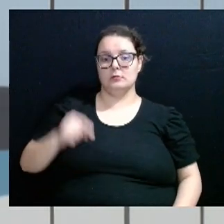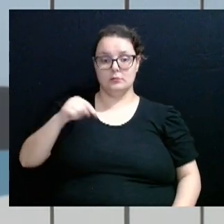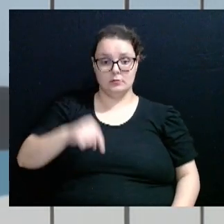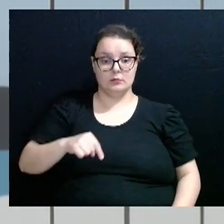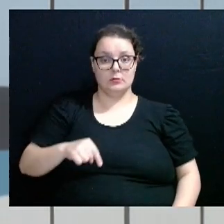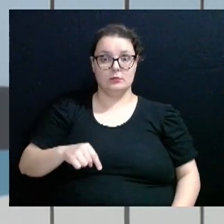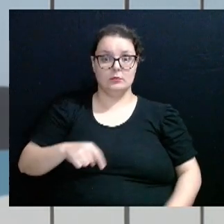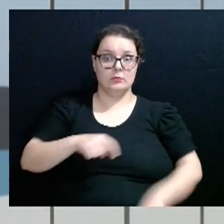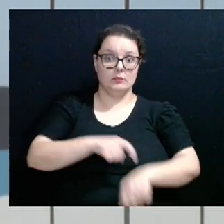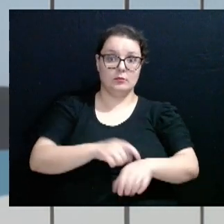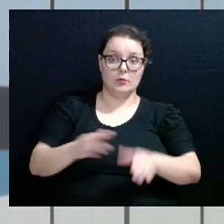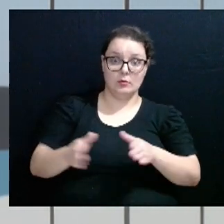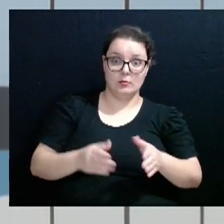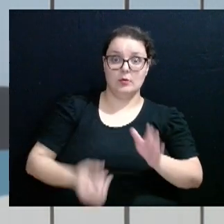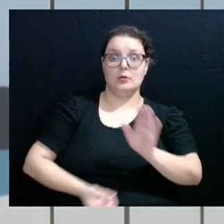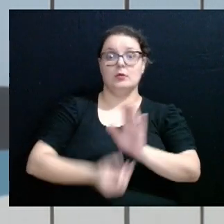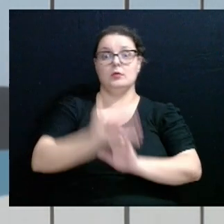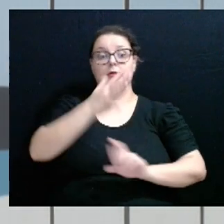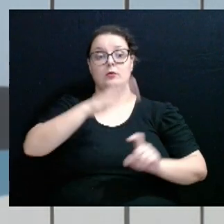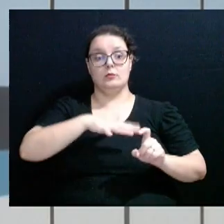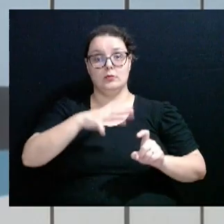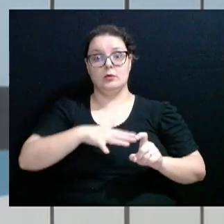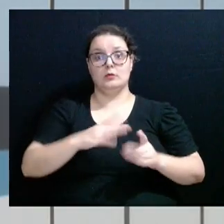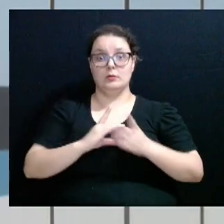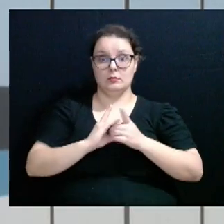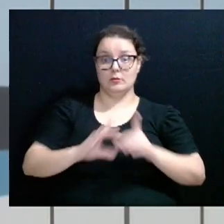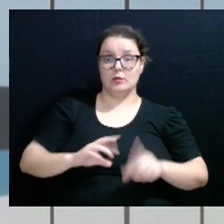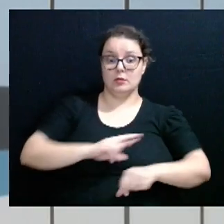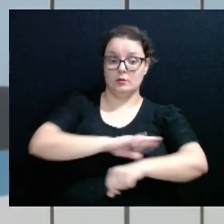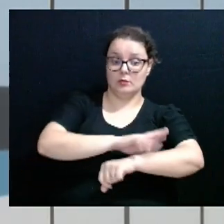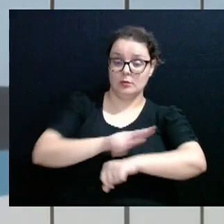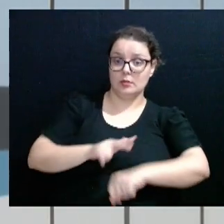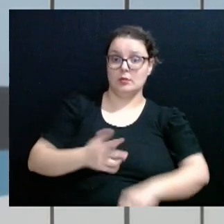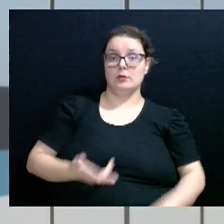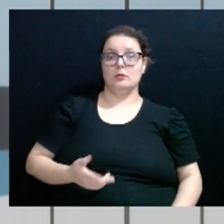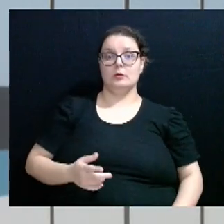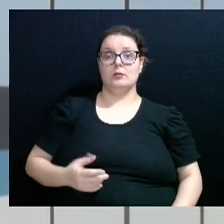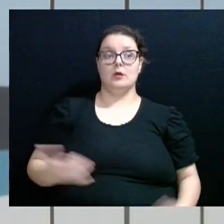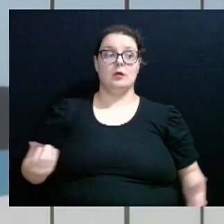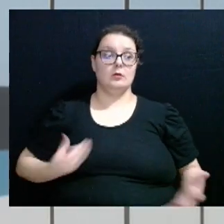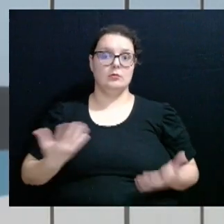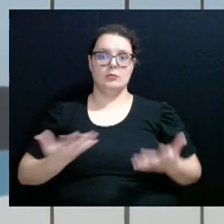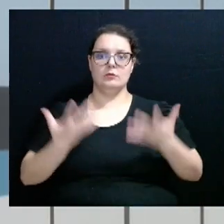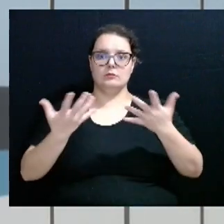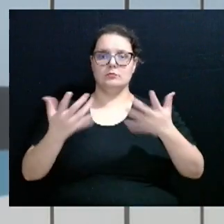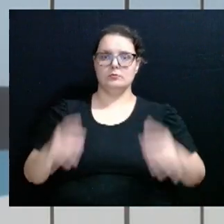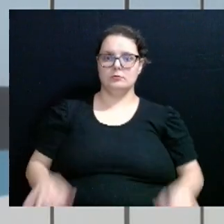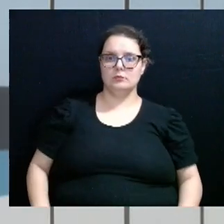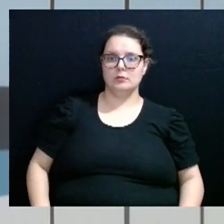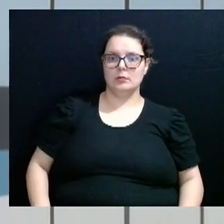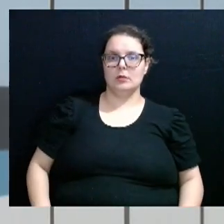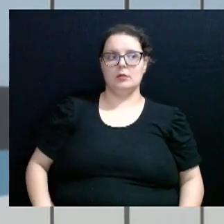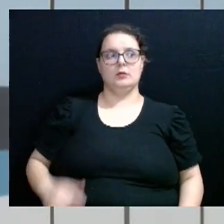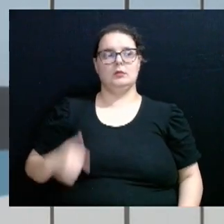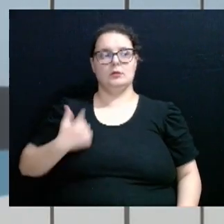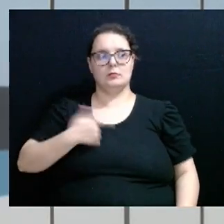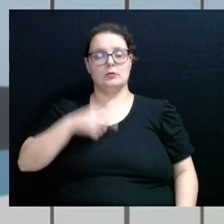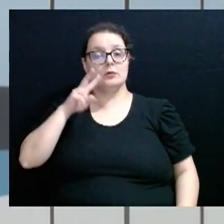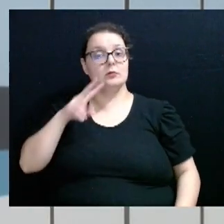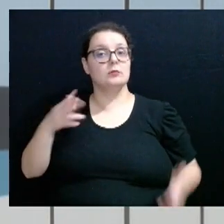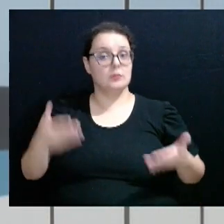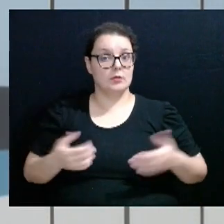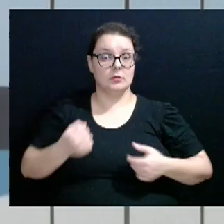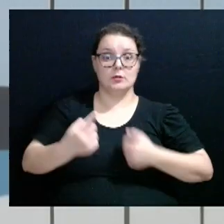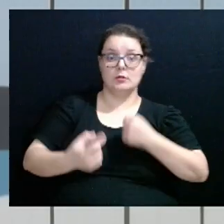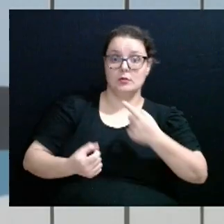criou-se o mito da democracia racial, eram muito vivos. Então, a gente vê hoje, em algumas falas de pessoas que a